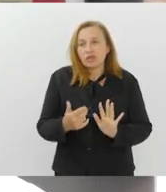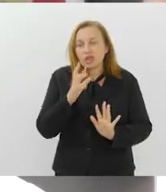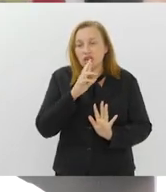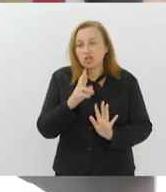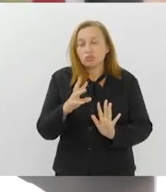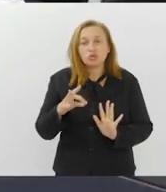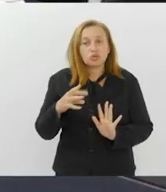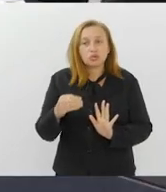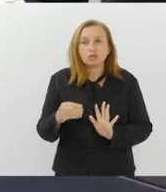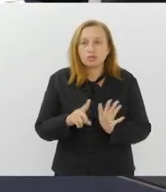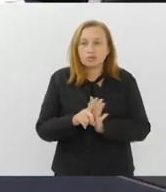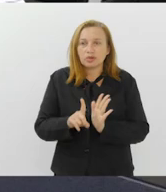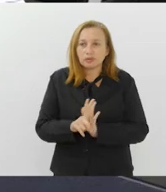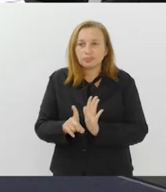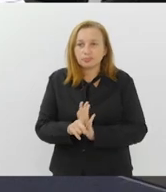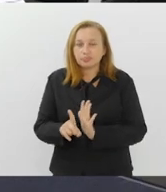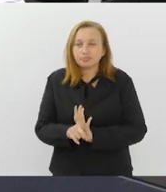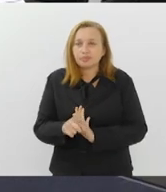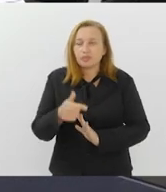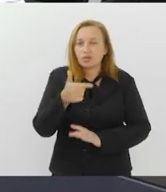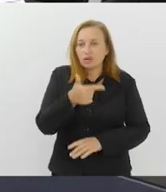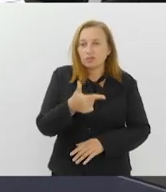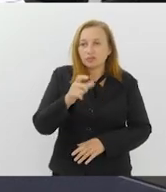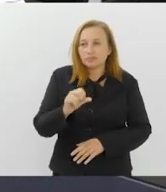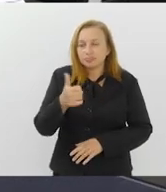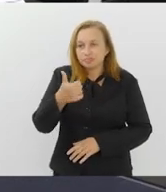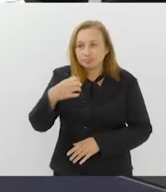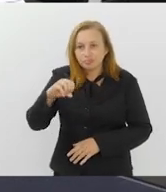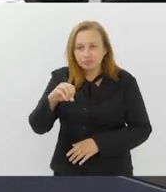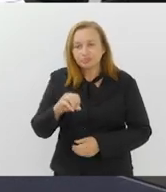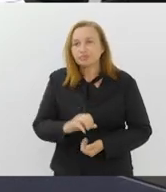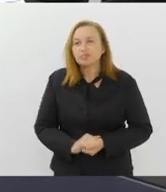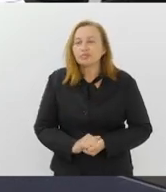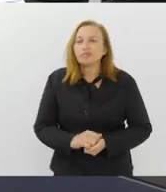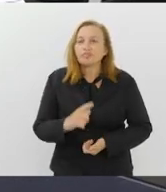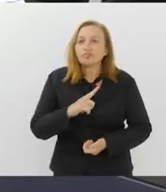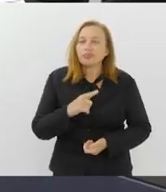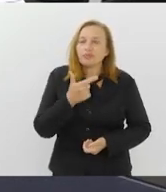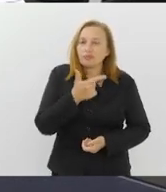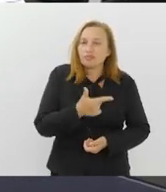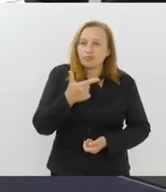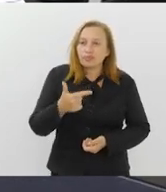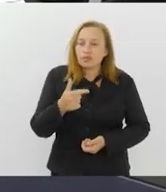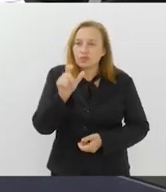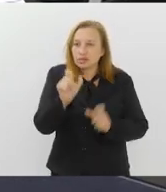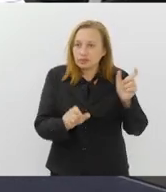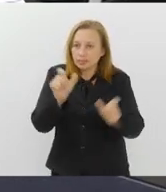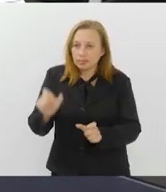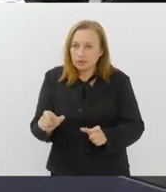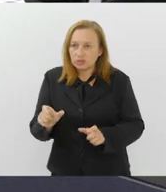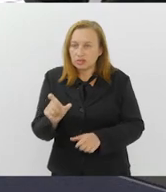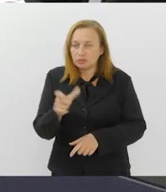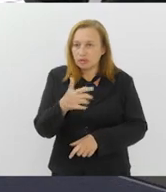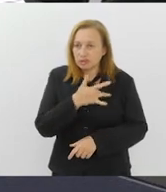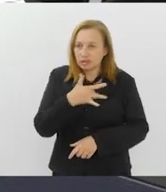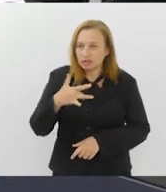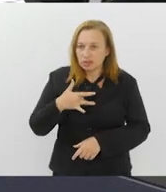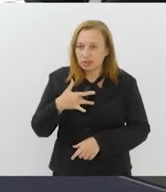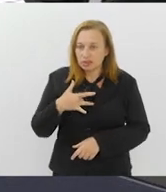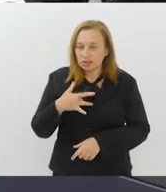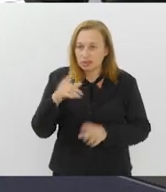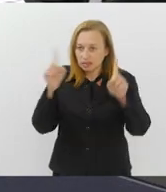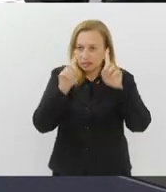nossas perguntas. Olha, em 2019, tinham 22 mil pessoas com plano de saúde